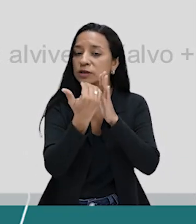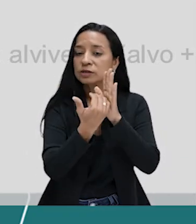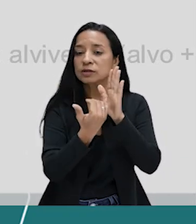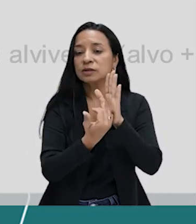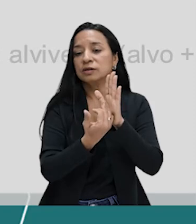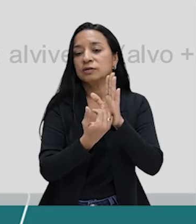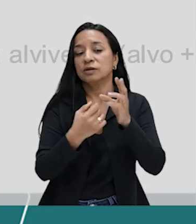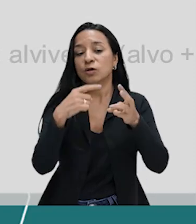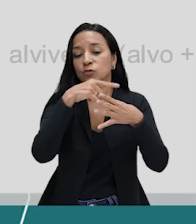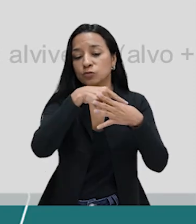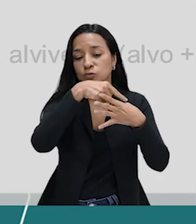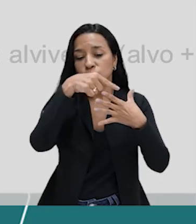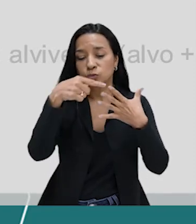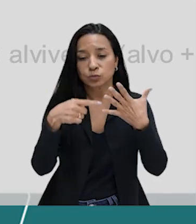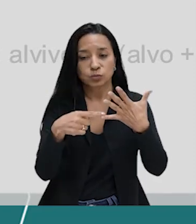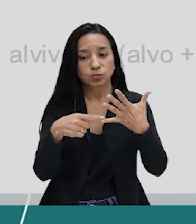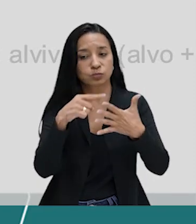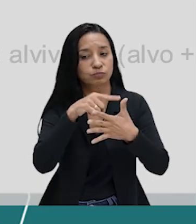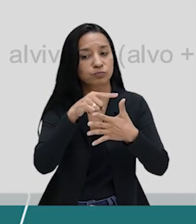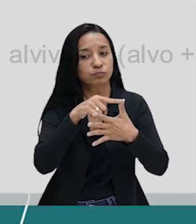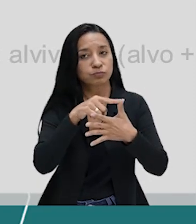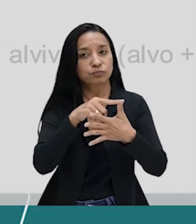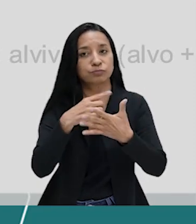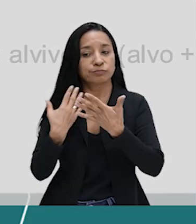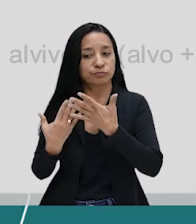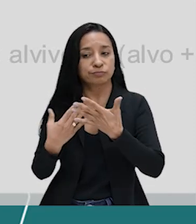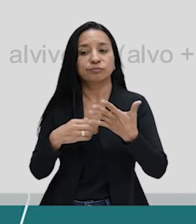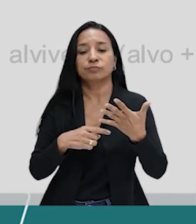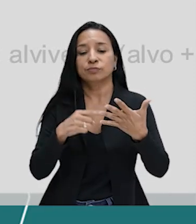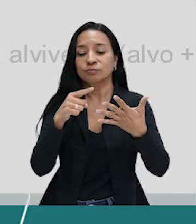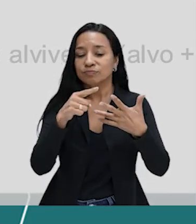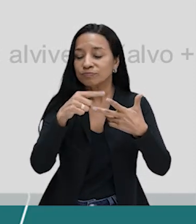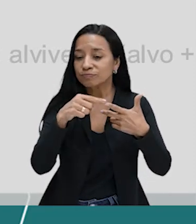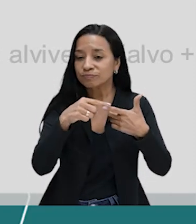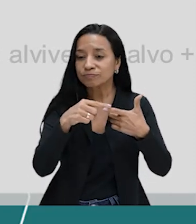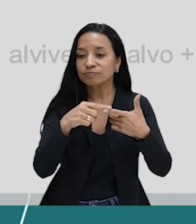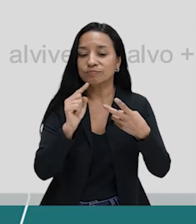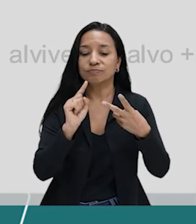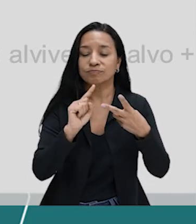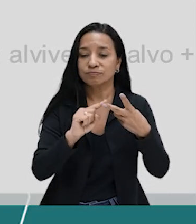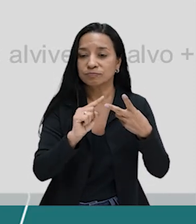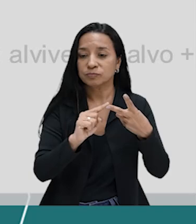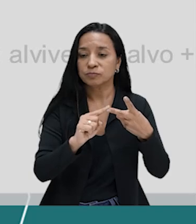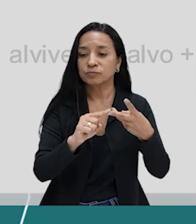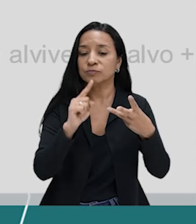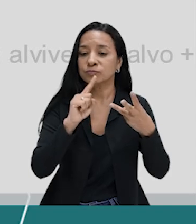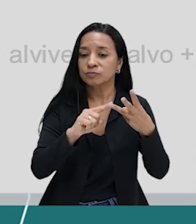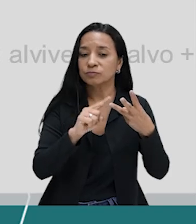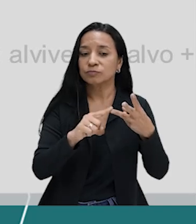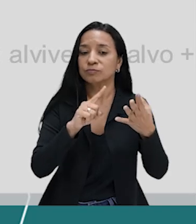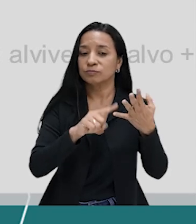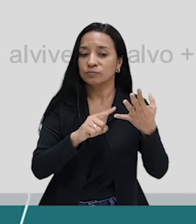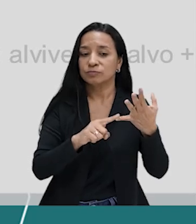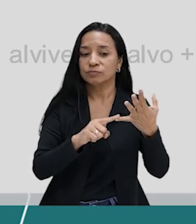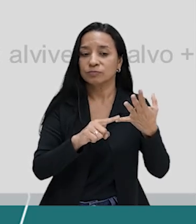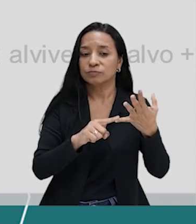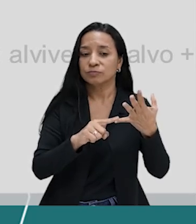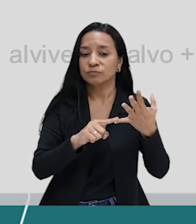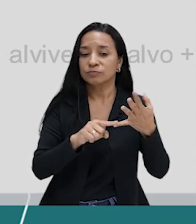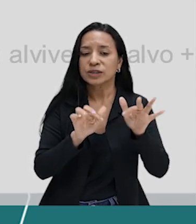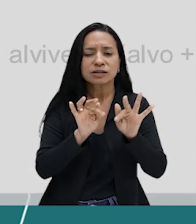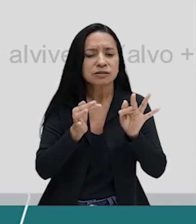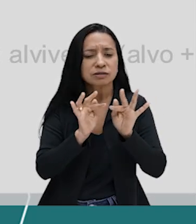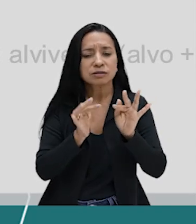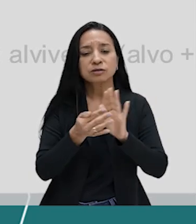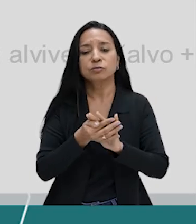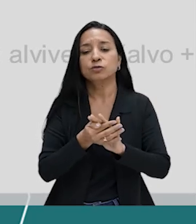classificados em 5 tipos: simples, compostos, primitivos, derivados e pátrios. Adjetivos